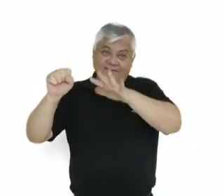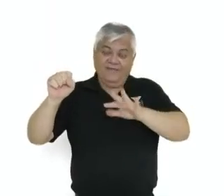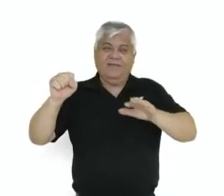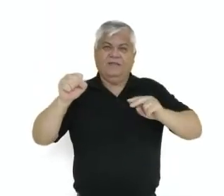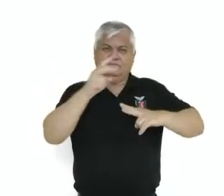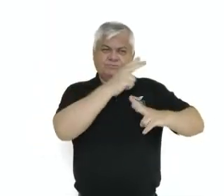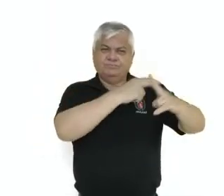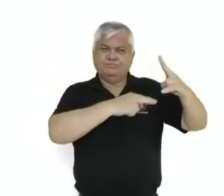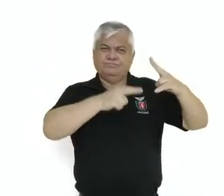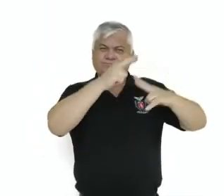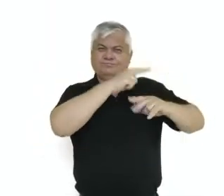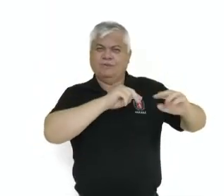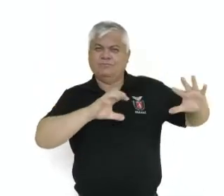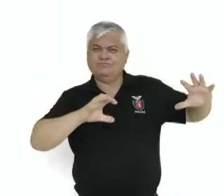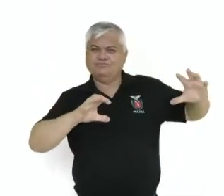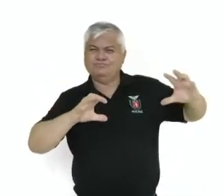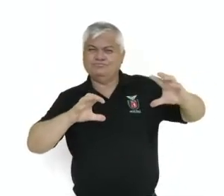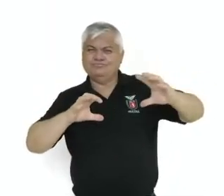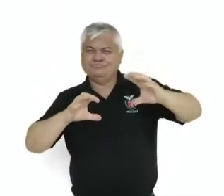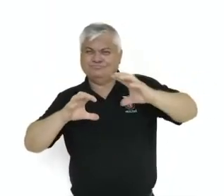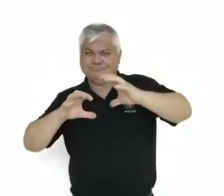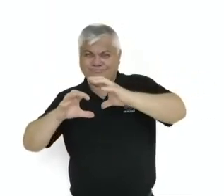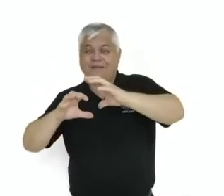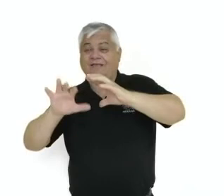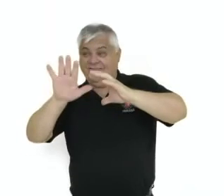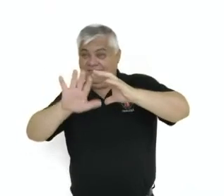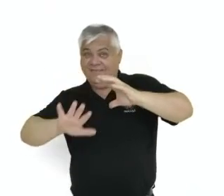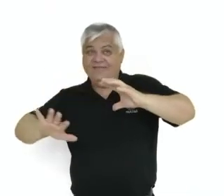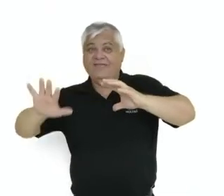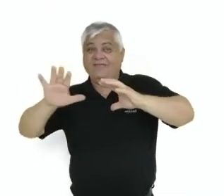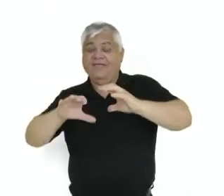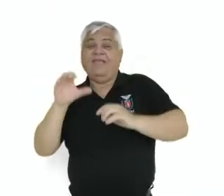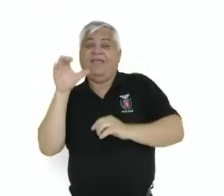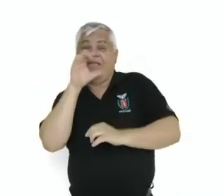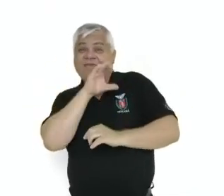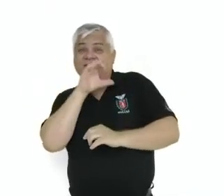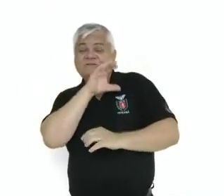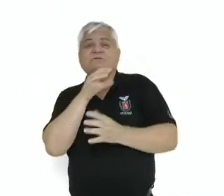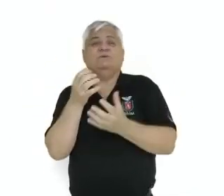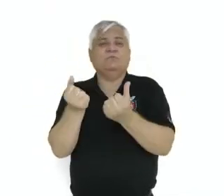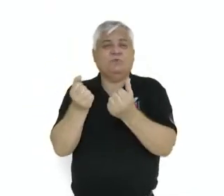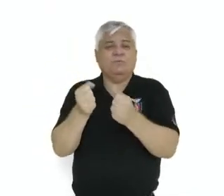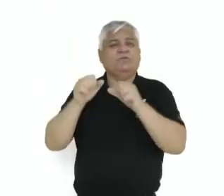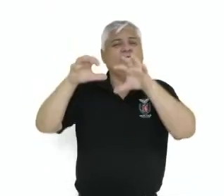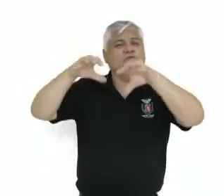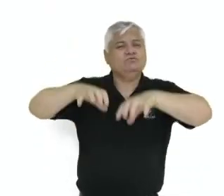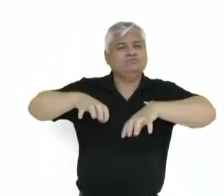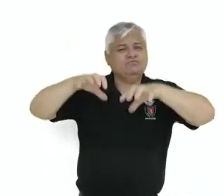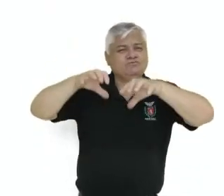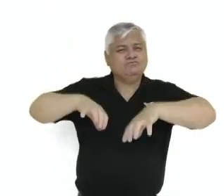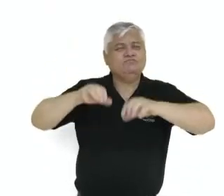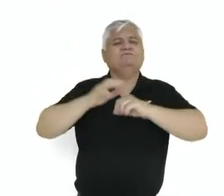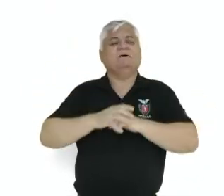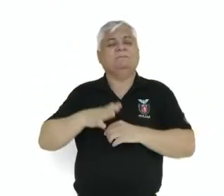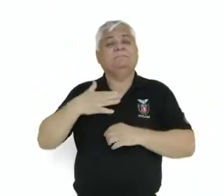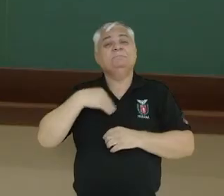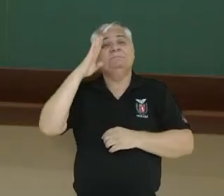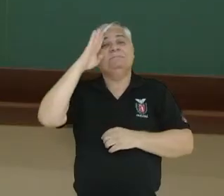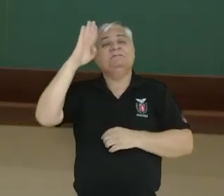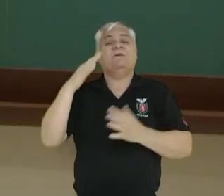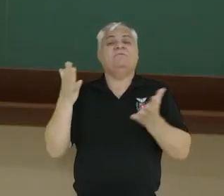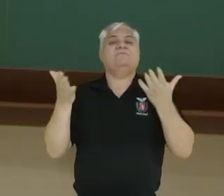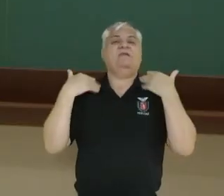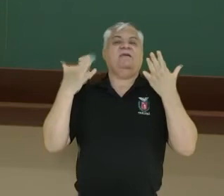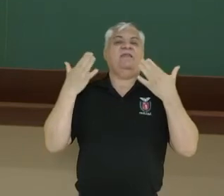influência forte ali na região sudeste, né? Ela é quente e úmida, então vai causar chuva intensa, principalmente no